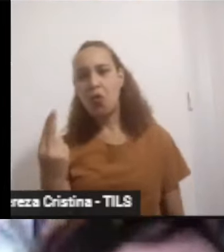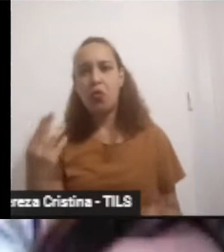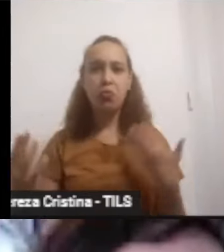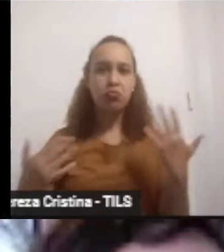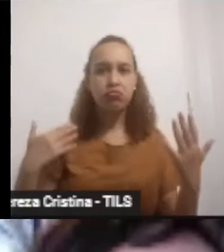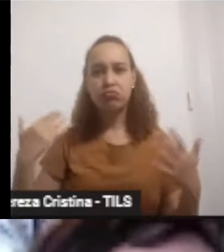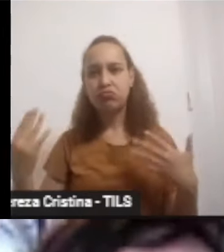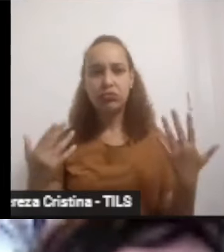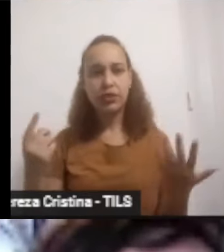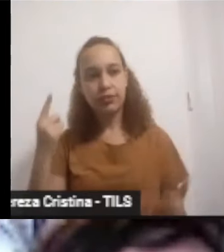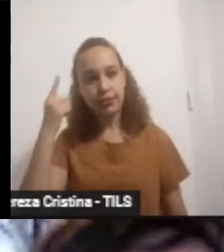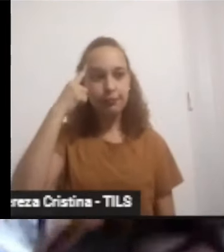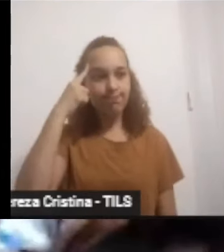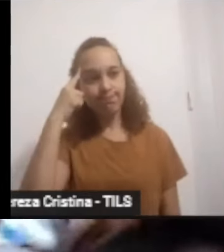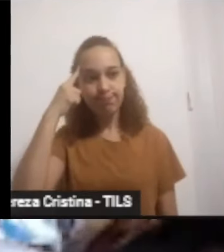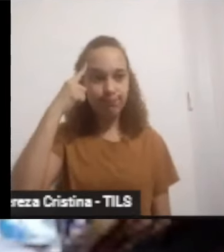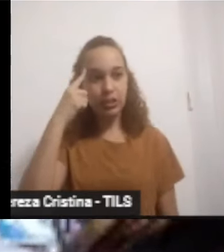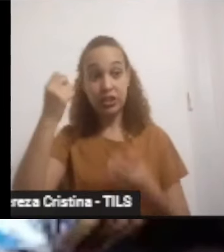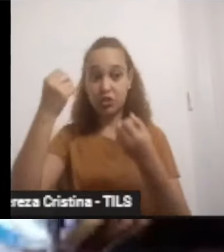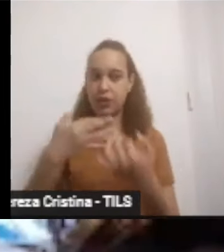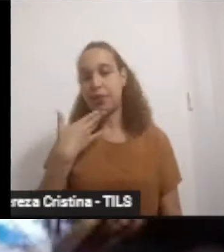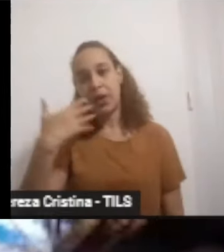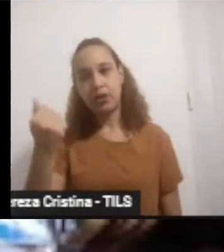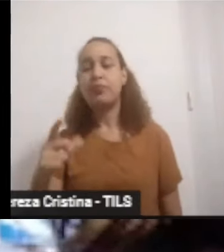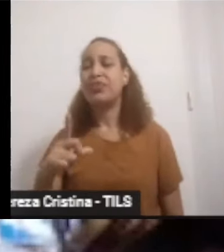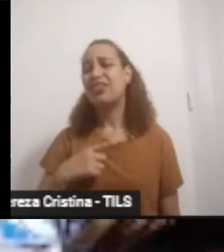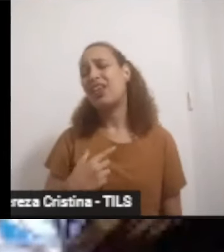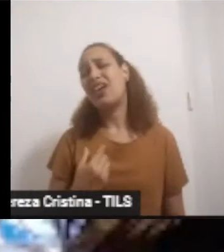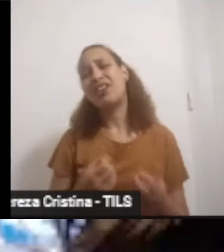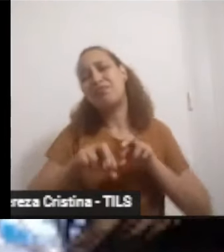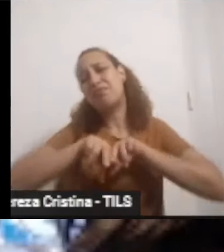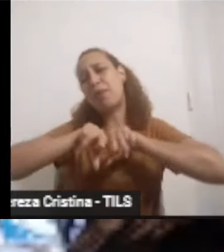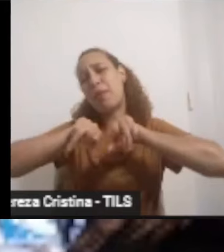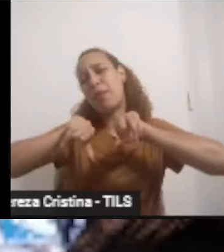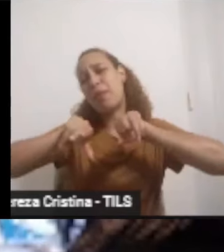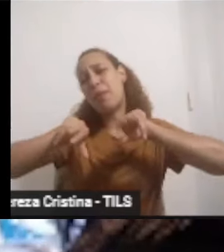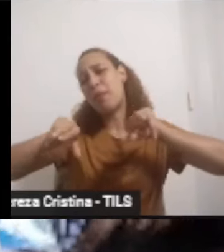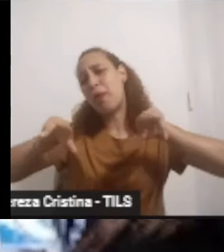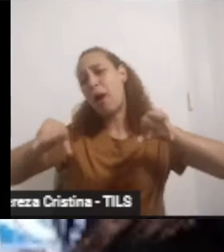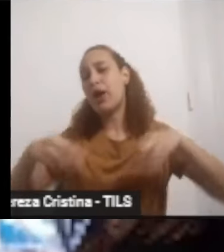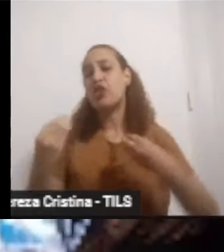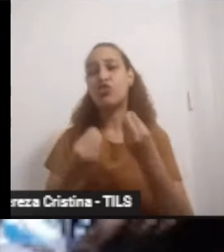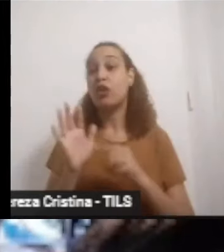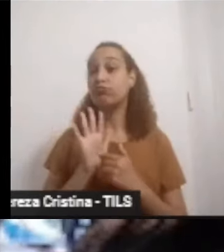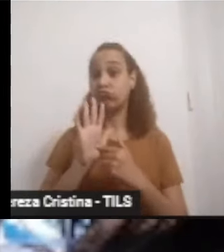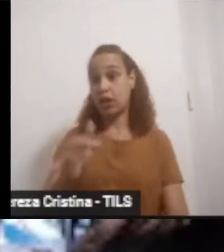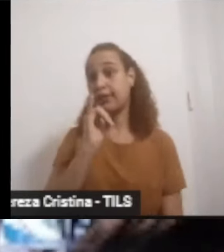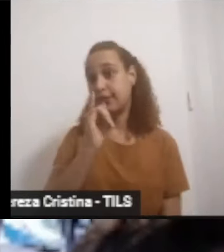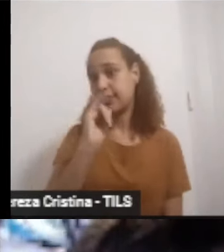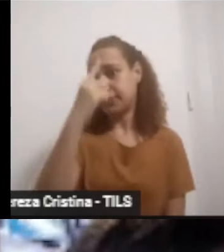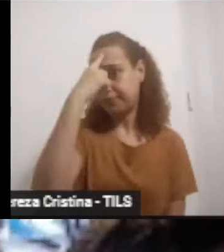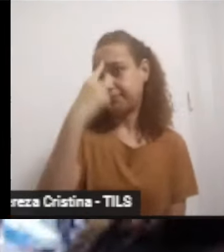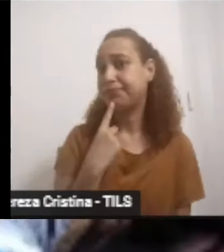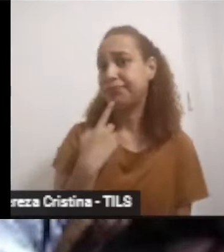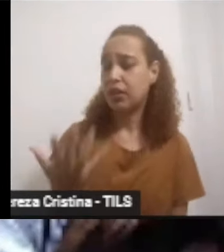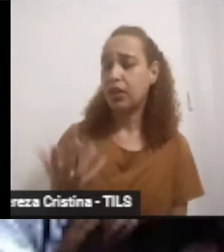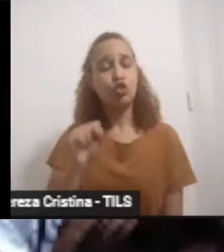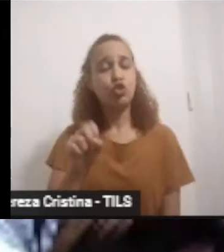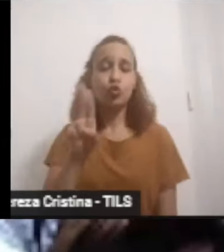deixa eu tentar me expressar melhor. Porque existem muitas formas de você expressar uma narrativa pelas ilustrações. Você poderia ter usado, de